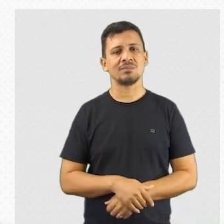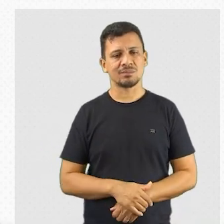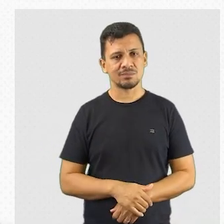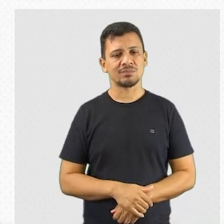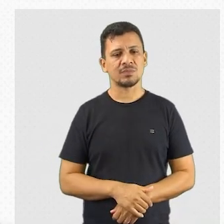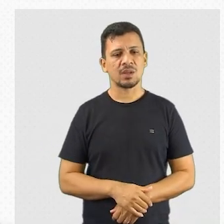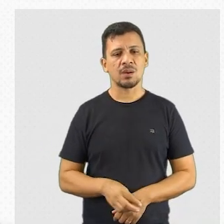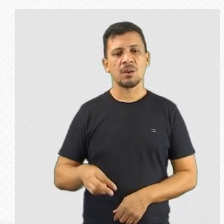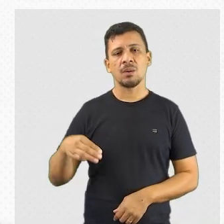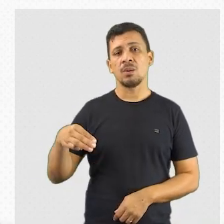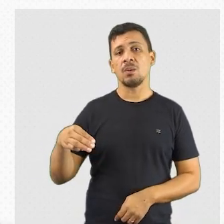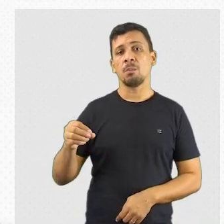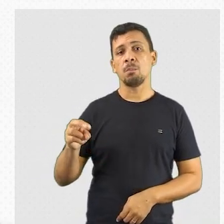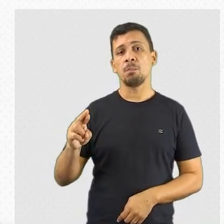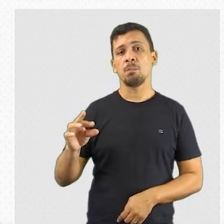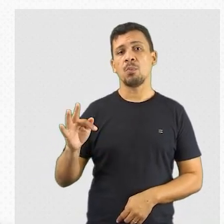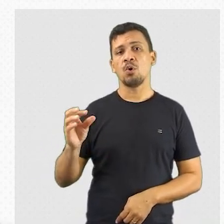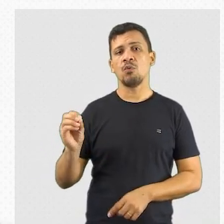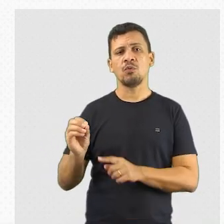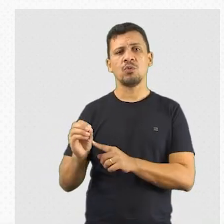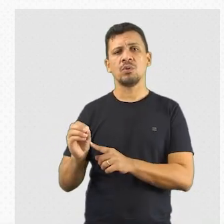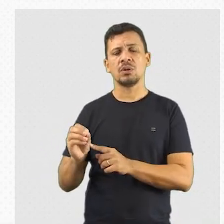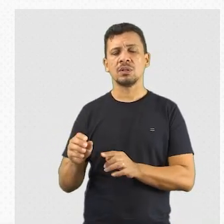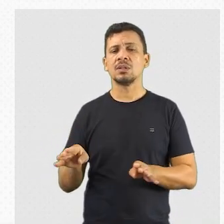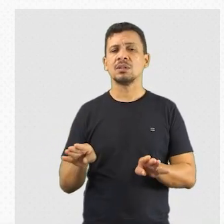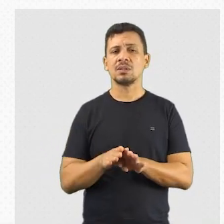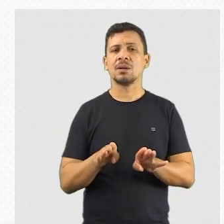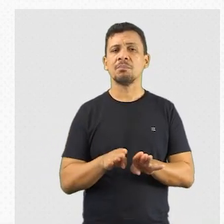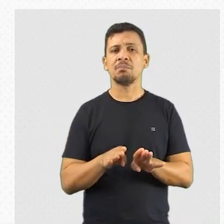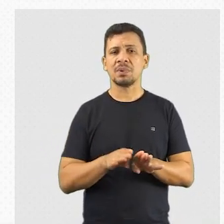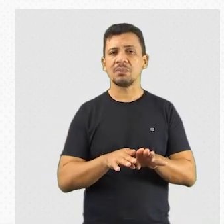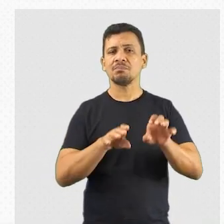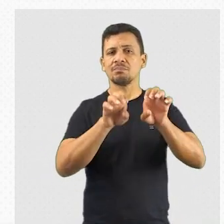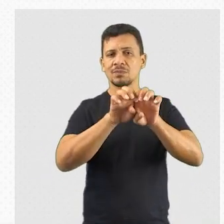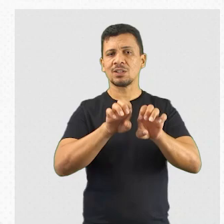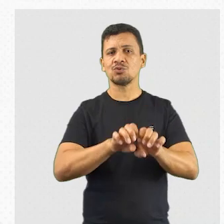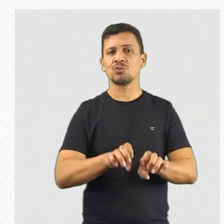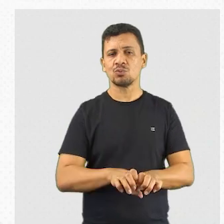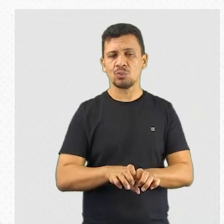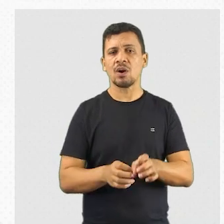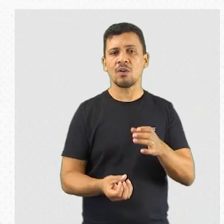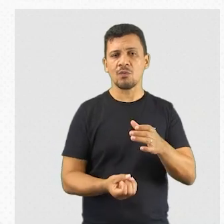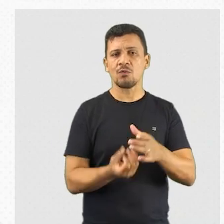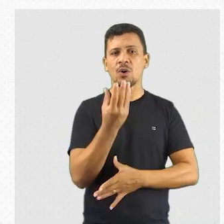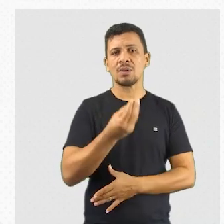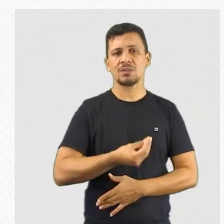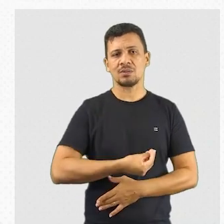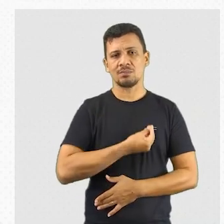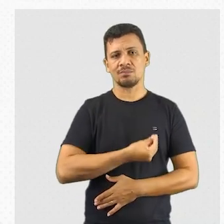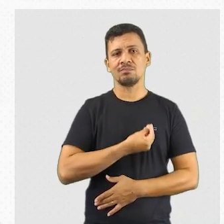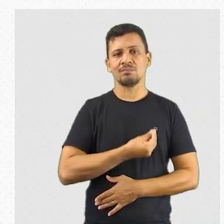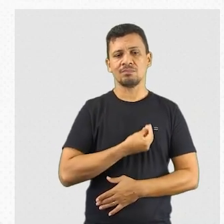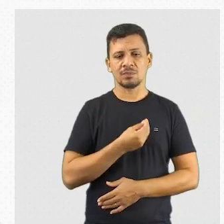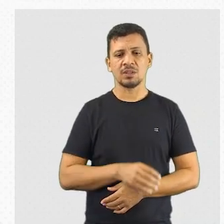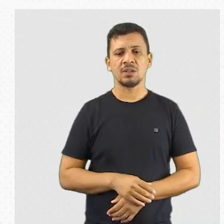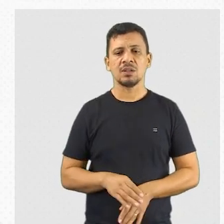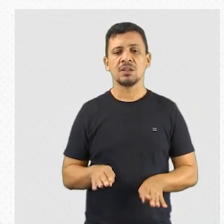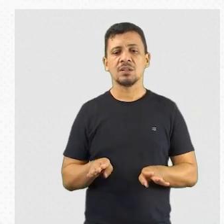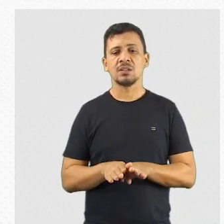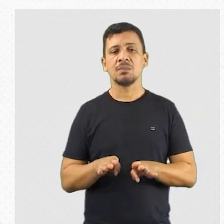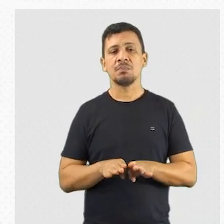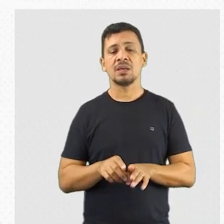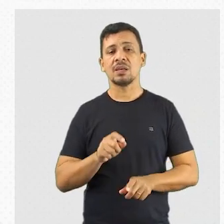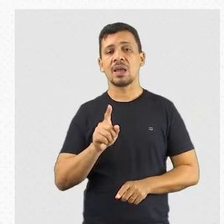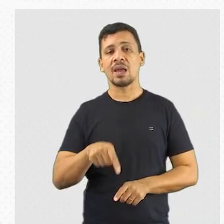que morfo? Porque ela também faz parte da estrutura da formação dos seres vivos. E fisiológica, porque ela